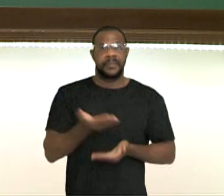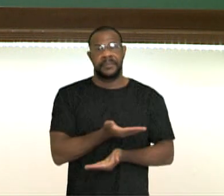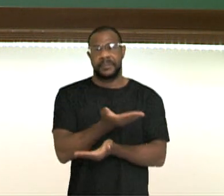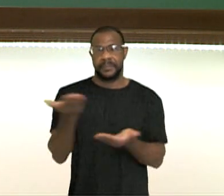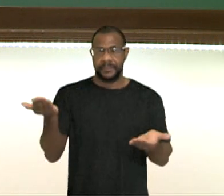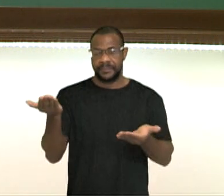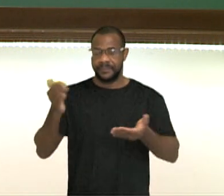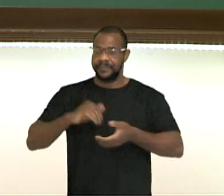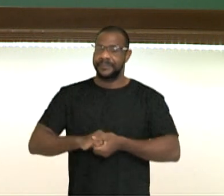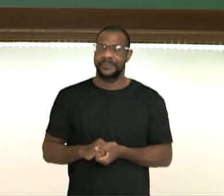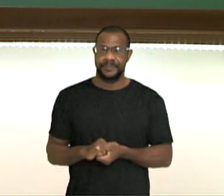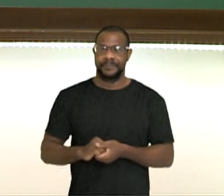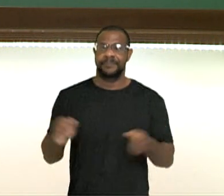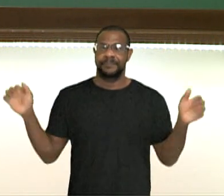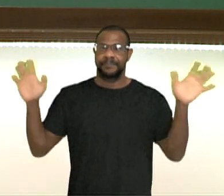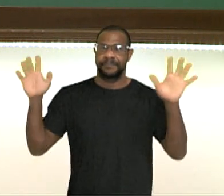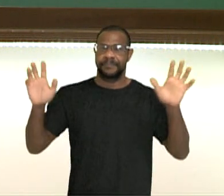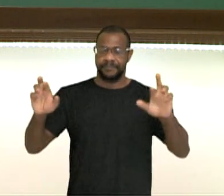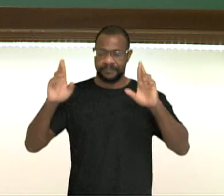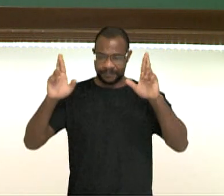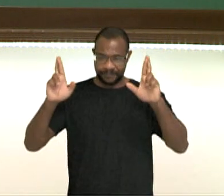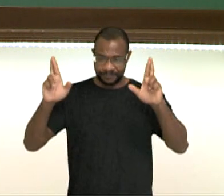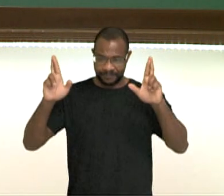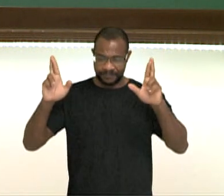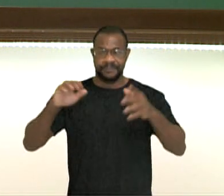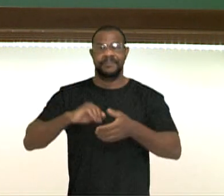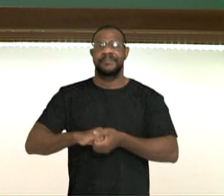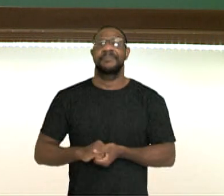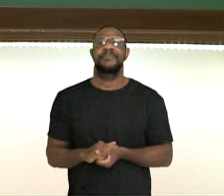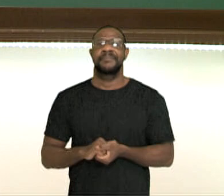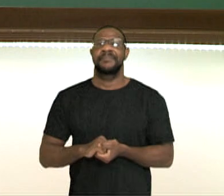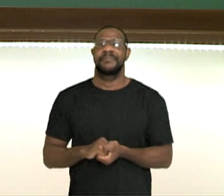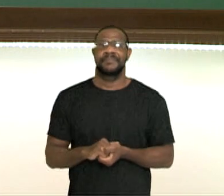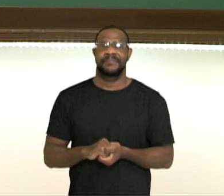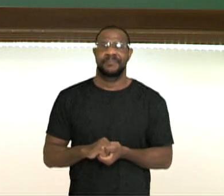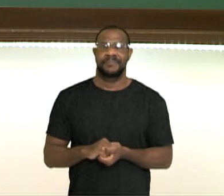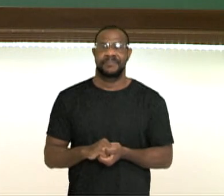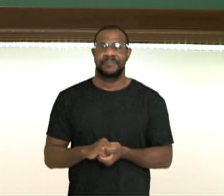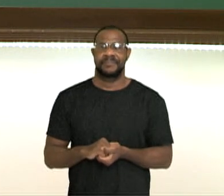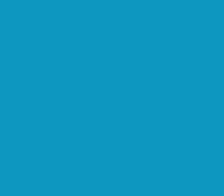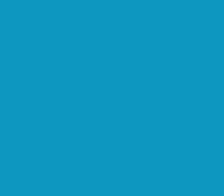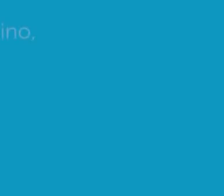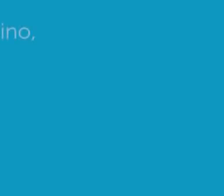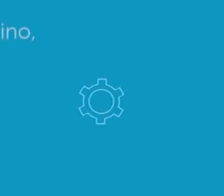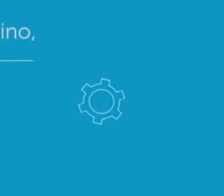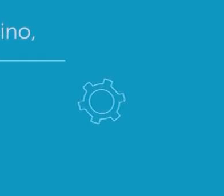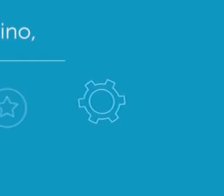esteve conosco. Muito obrigado. Espero que você tenha aprendido um pouquinho mais sobre a língua portuguesa.